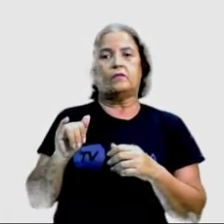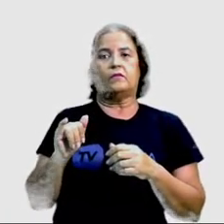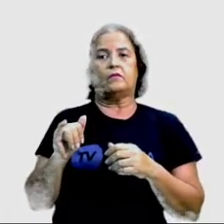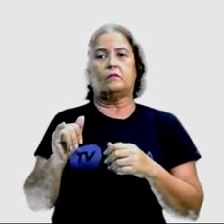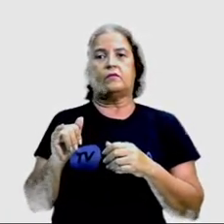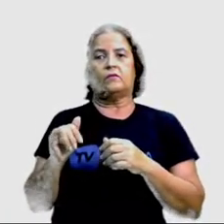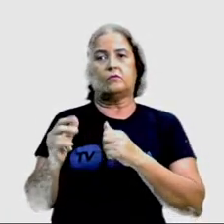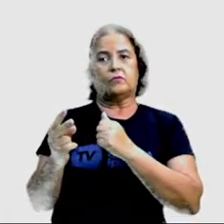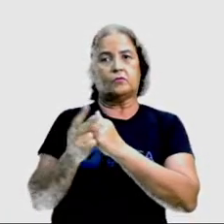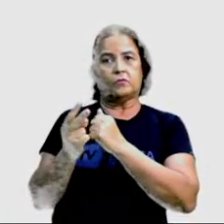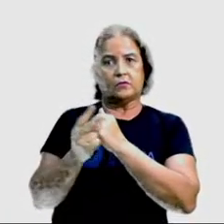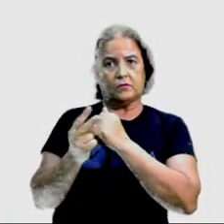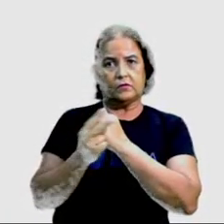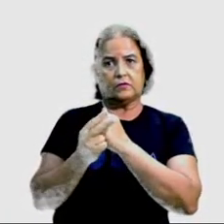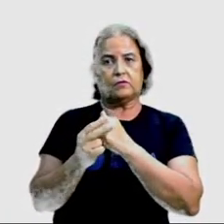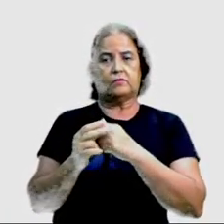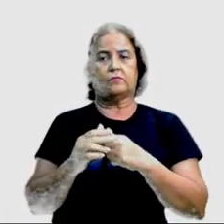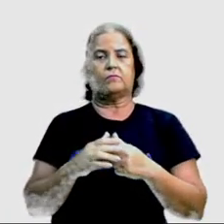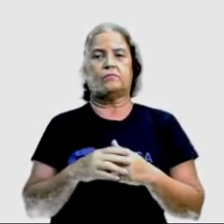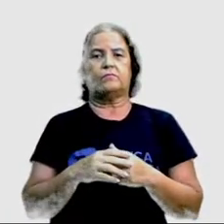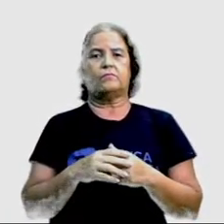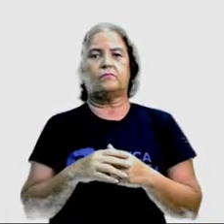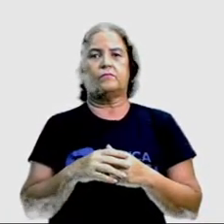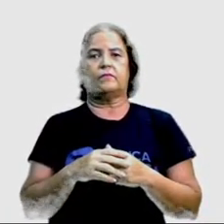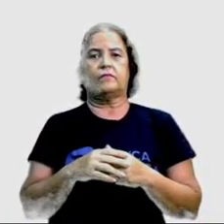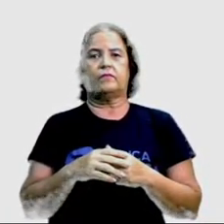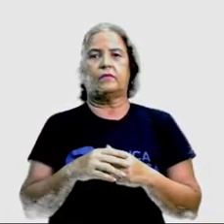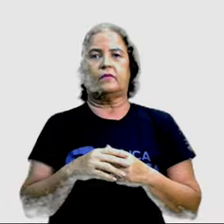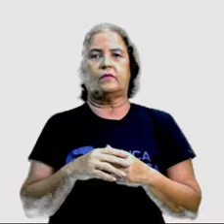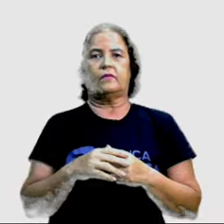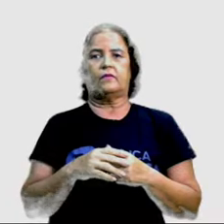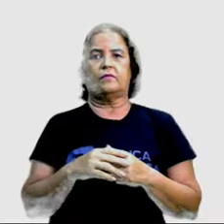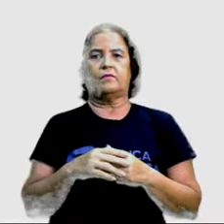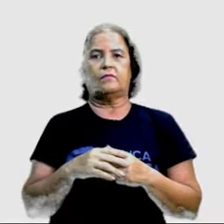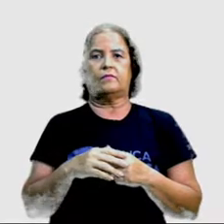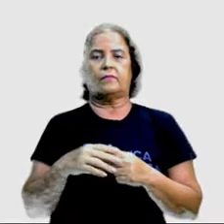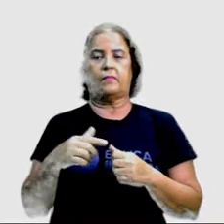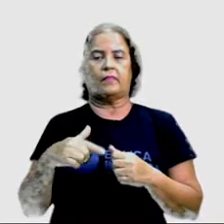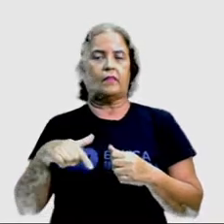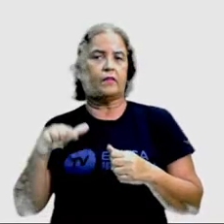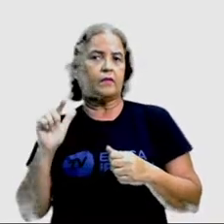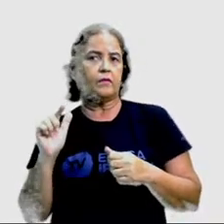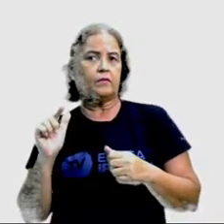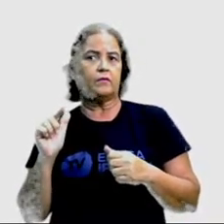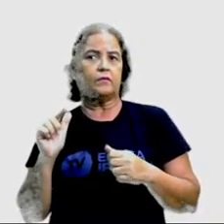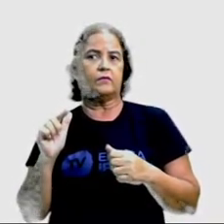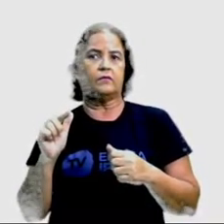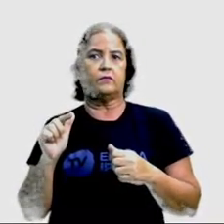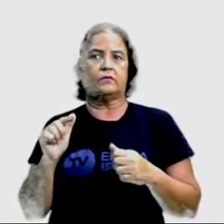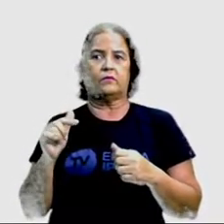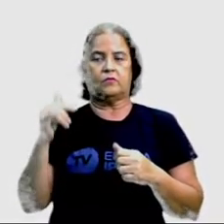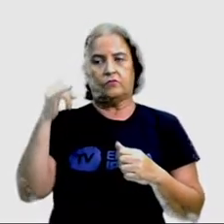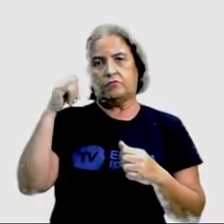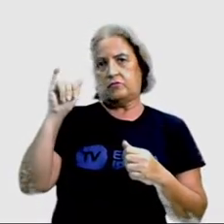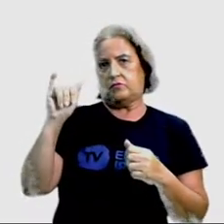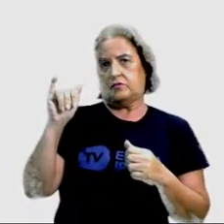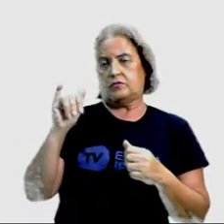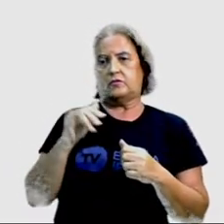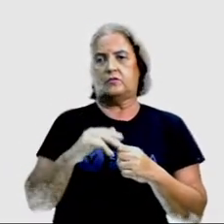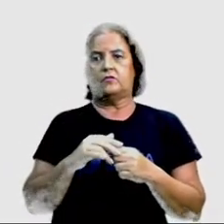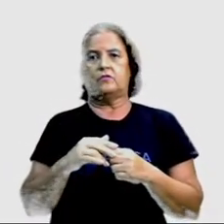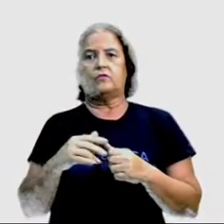é antidote, ok? Então, a tradução seria antivírus, antibiótico e